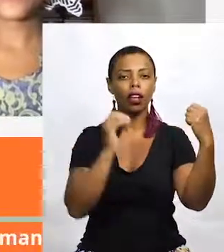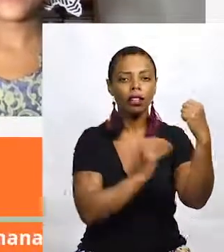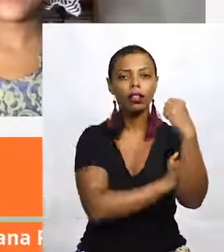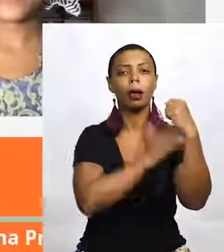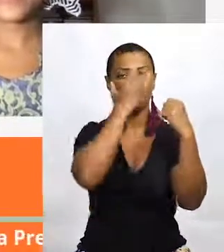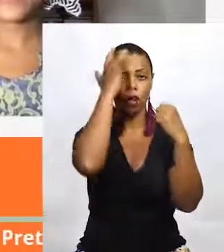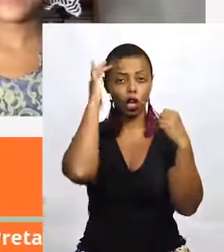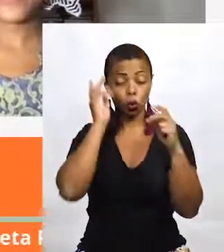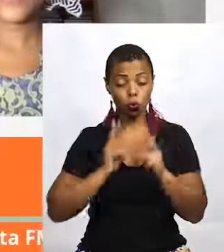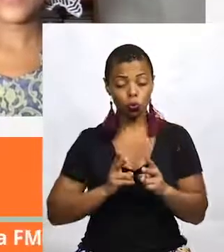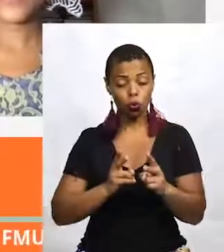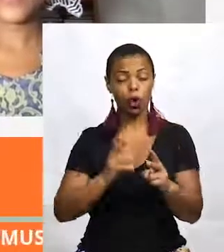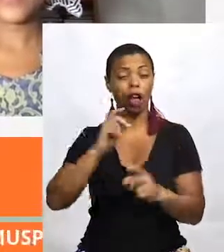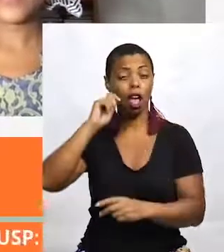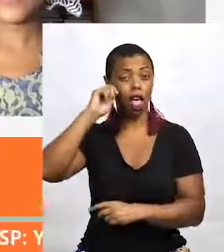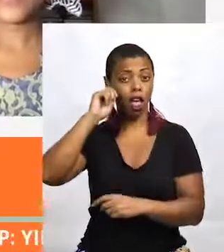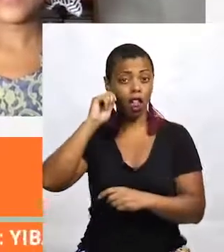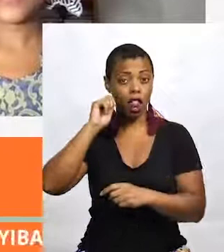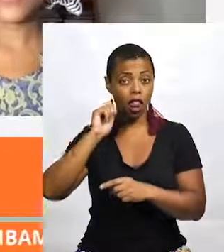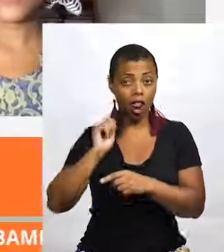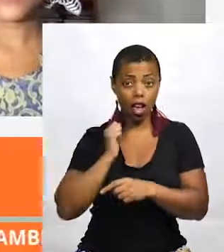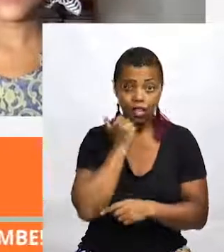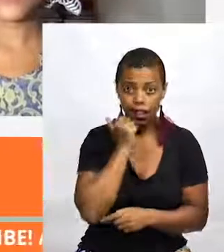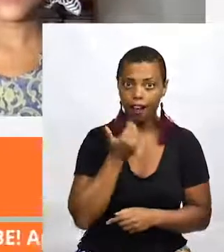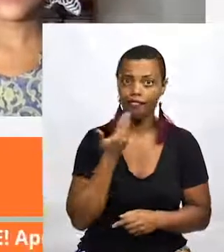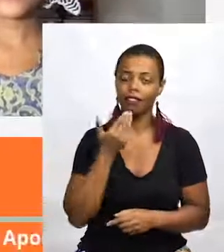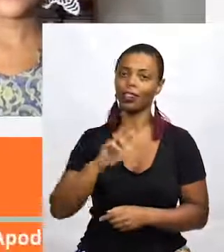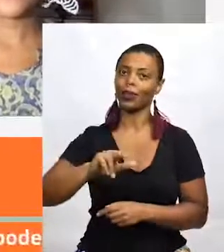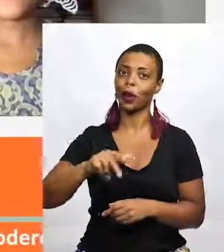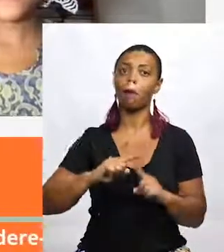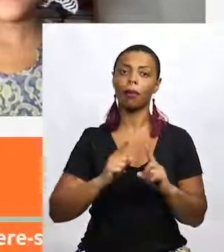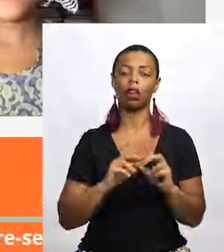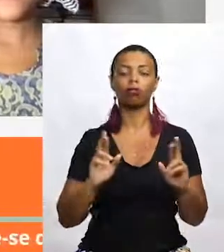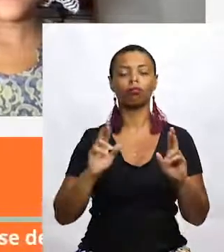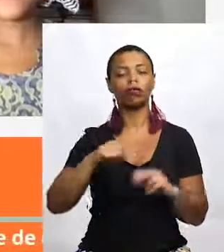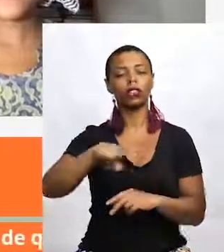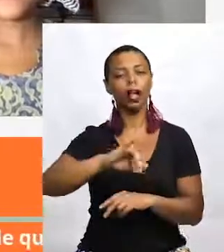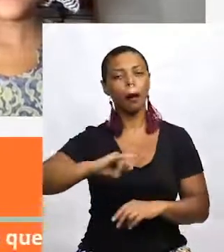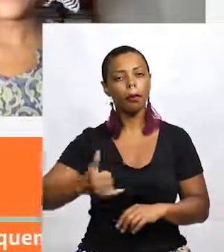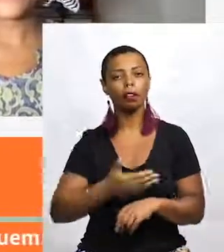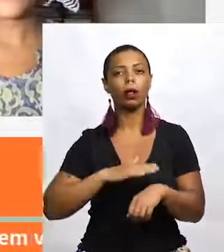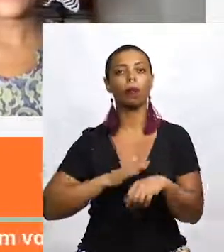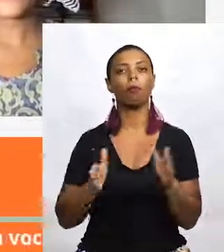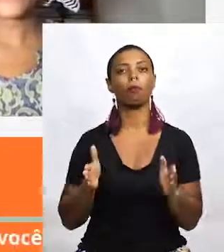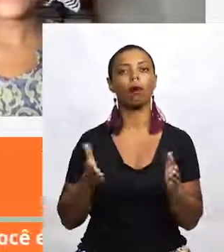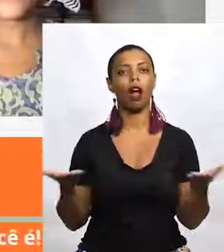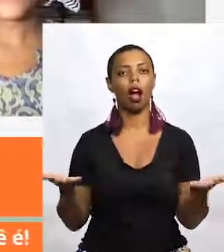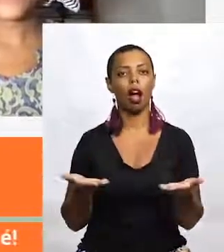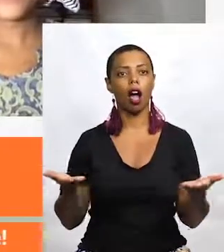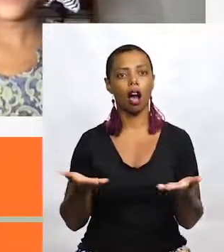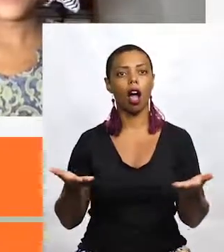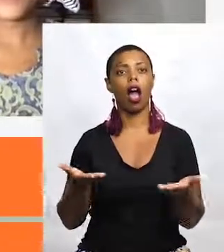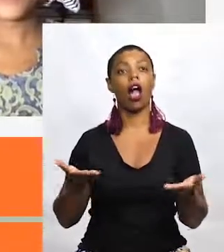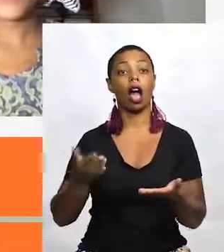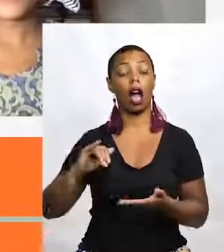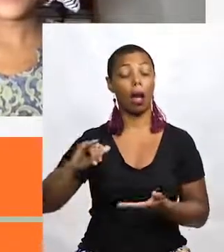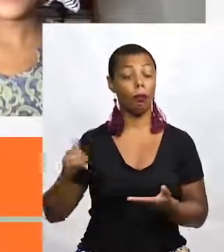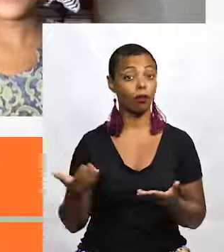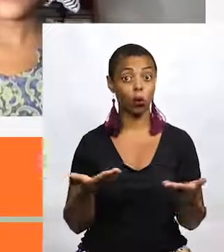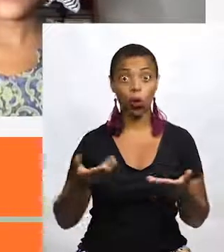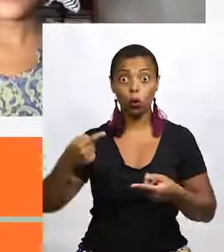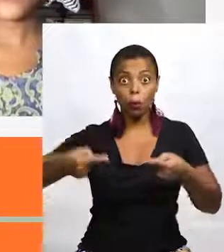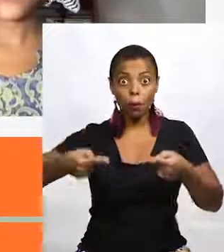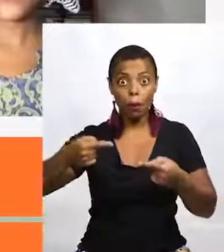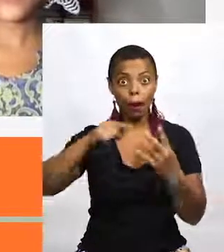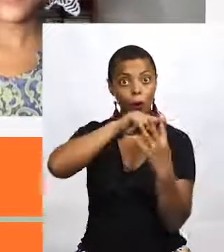fácil. Esperamos que vocês... aproveitem muito esse momento, aproveitem os convidados, que são quatro cientistas